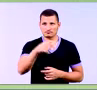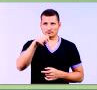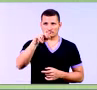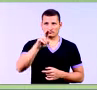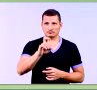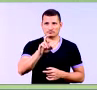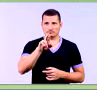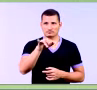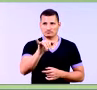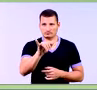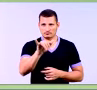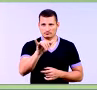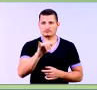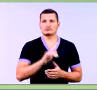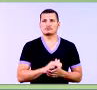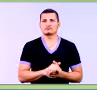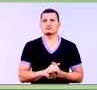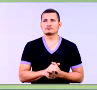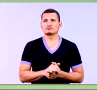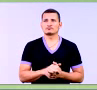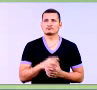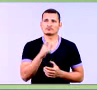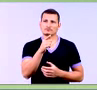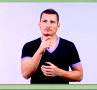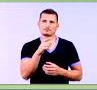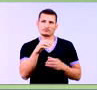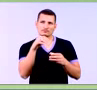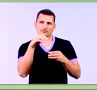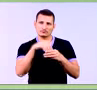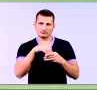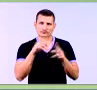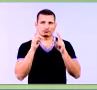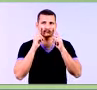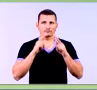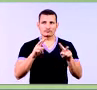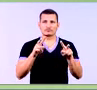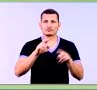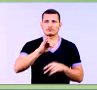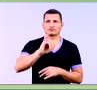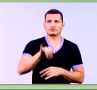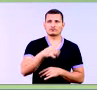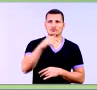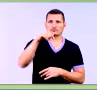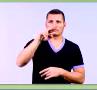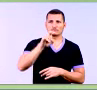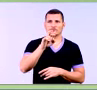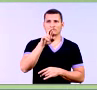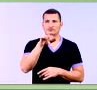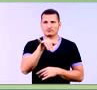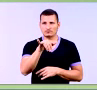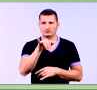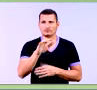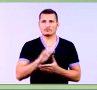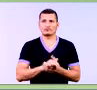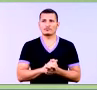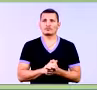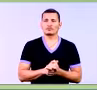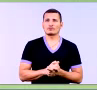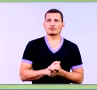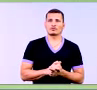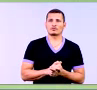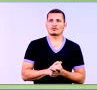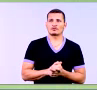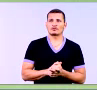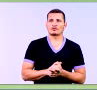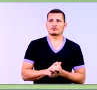em inglês é UI, ele faz parte do pacote visual do jQuery. E por último, um link que se